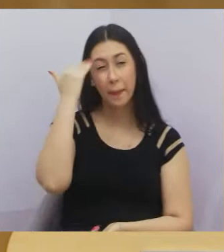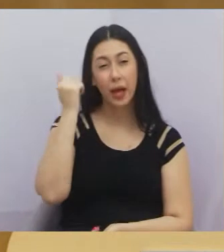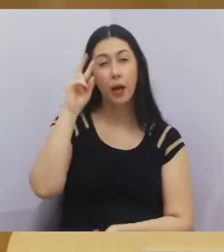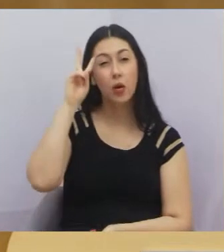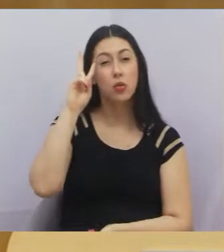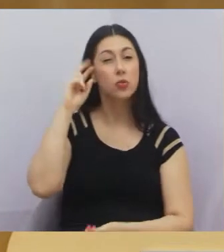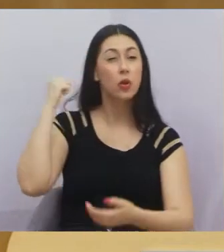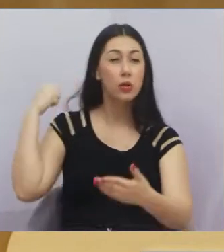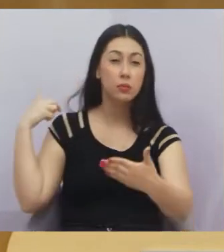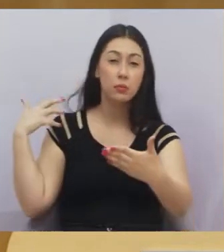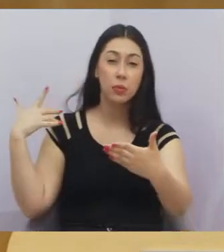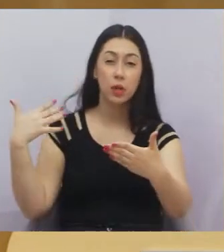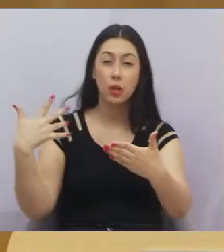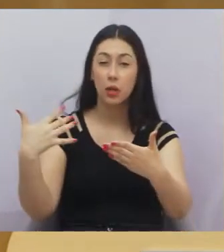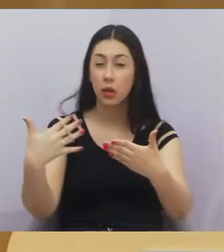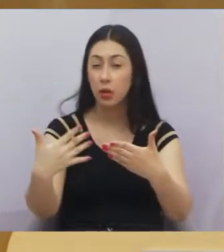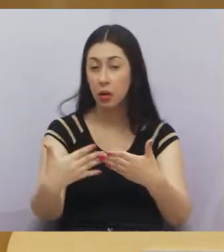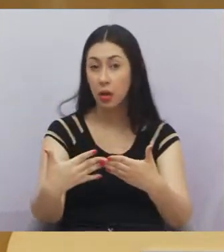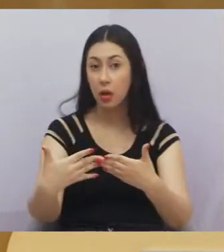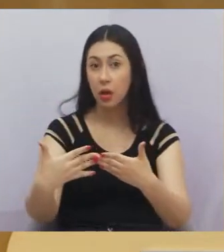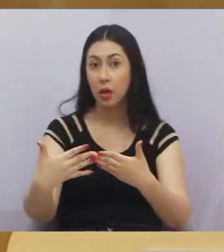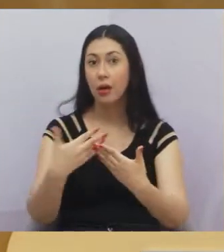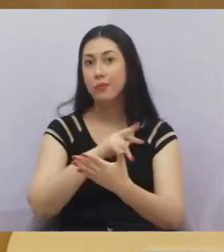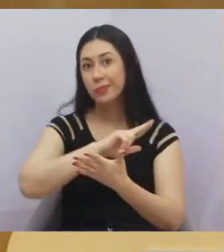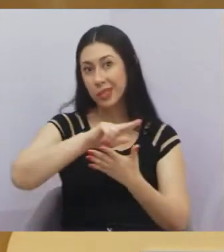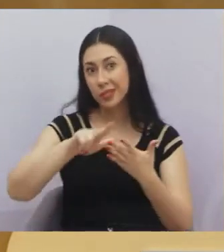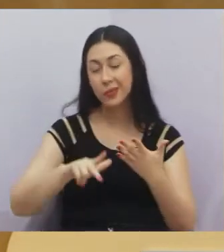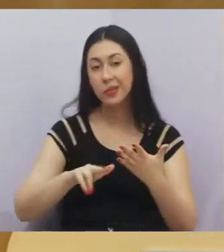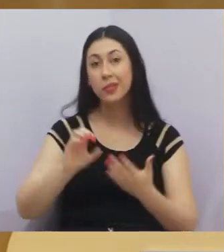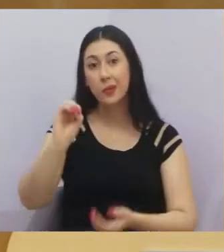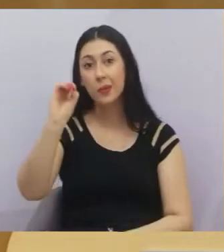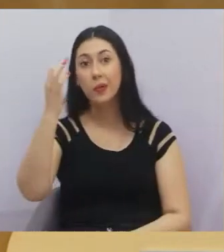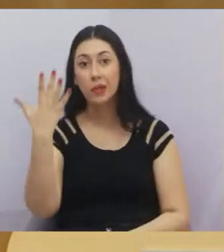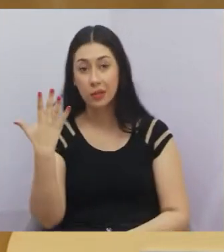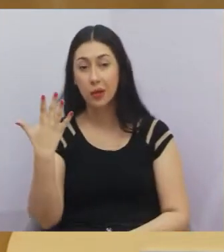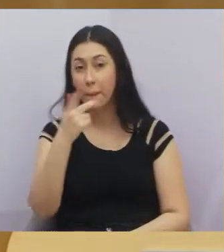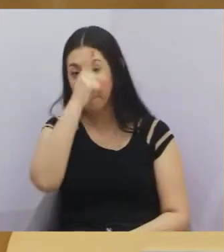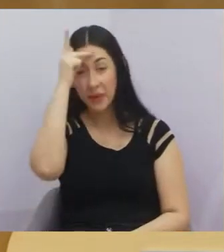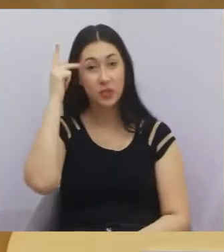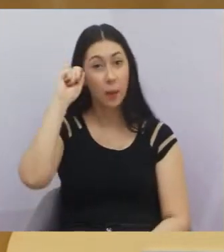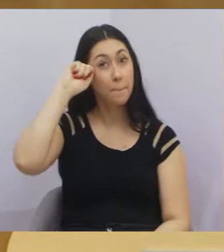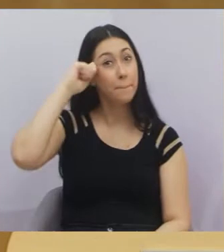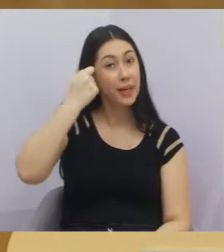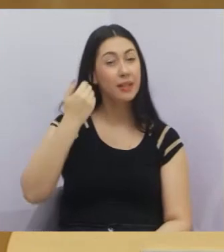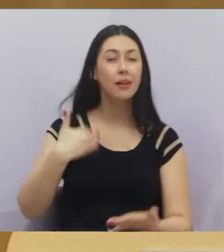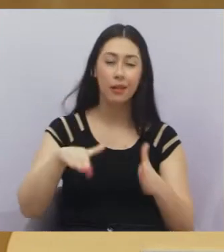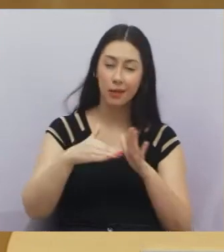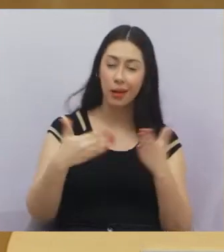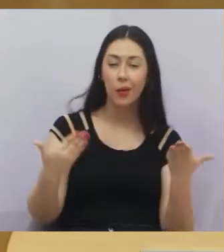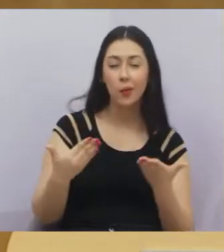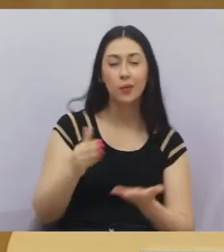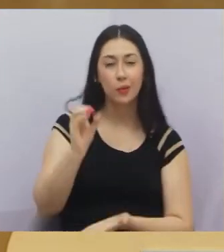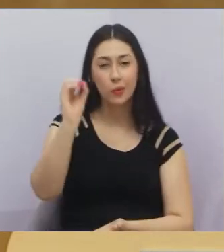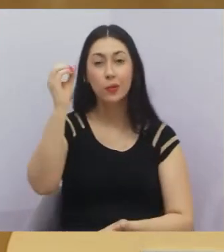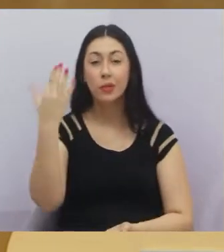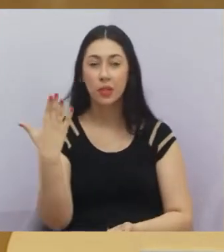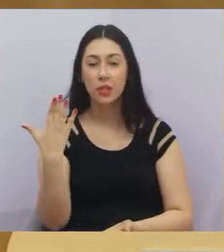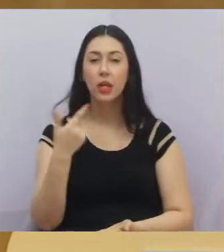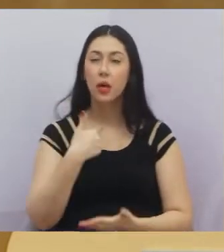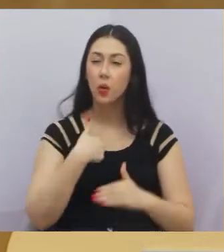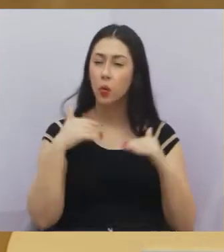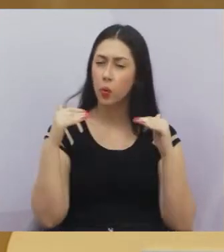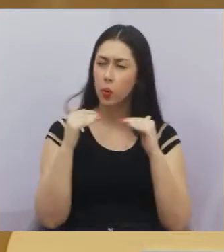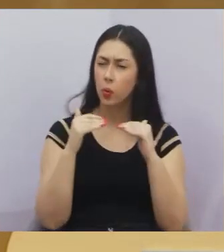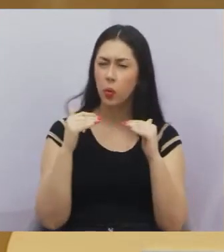historicamente tudo o que os negros passaram em nosso país e que ainda passam. Concordo